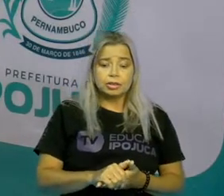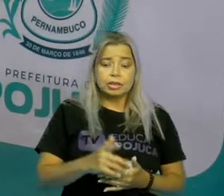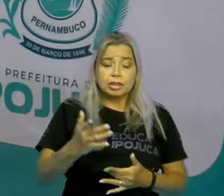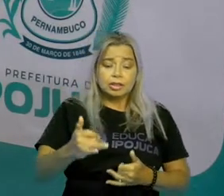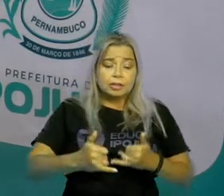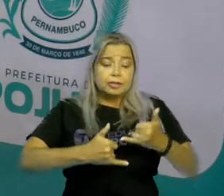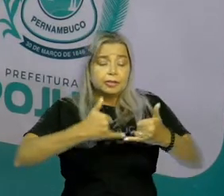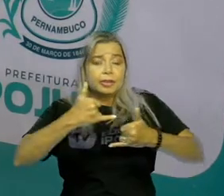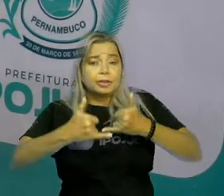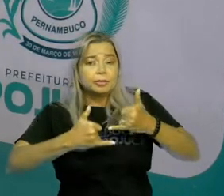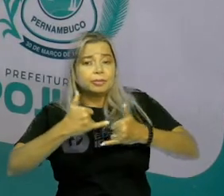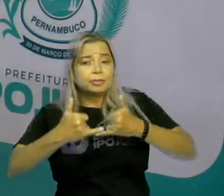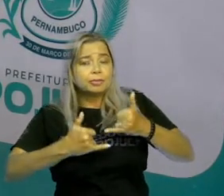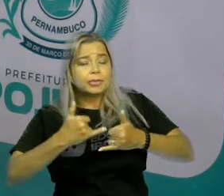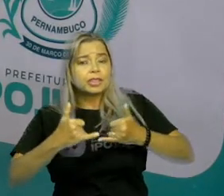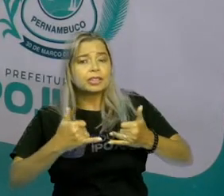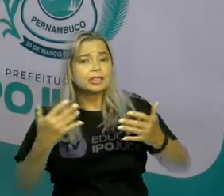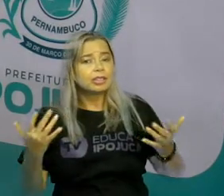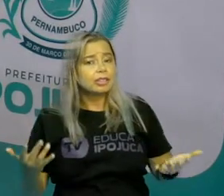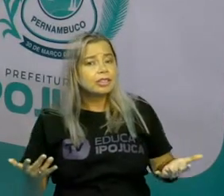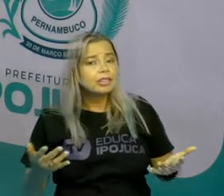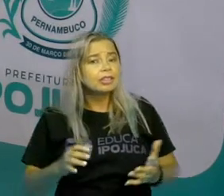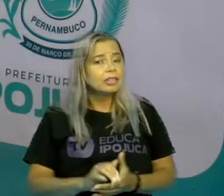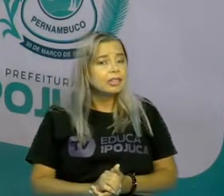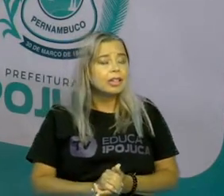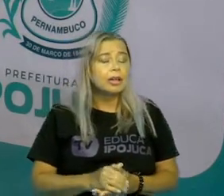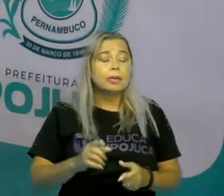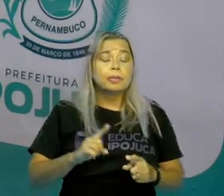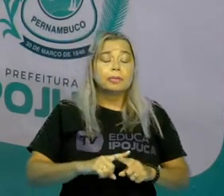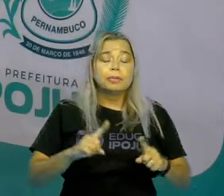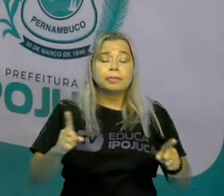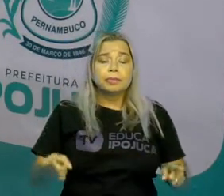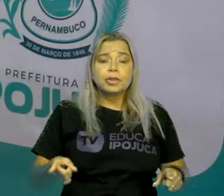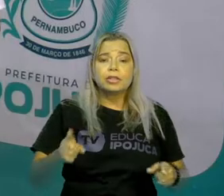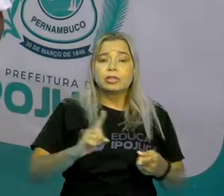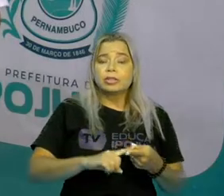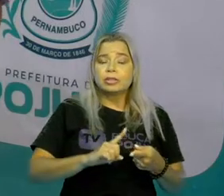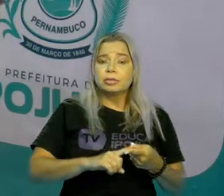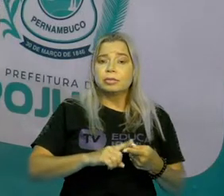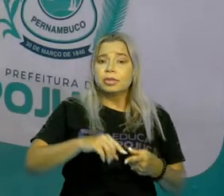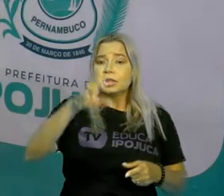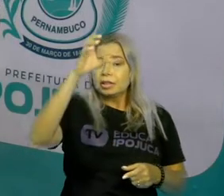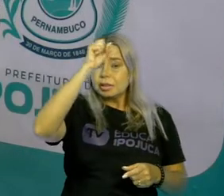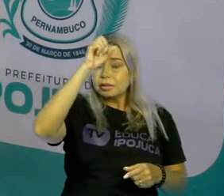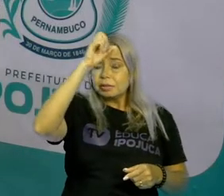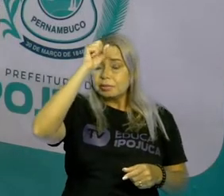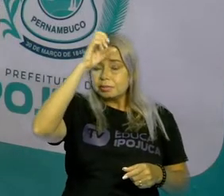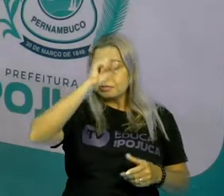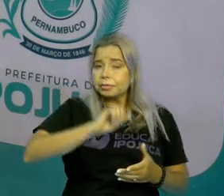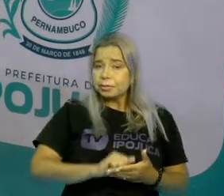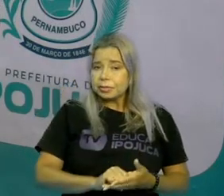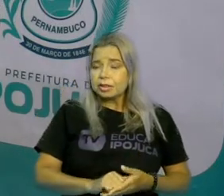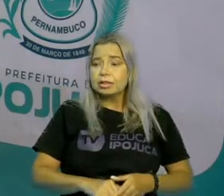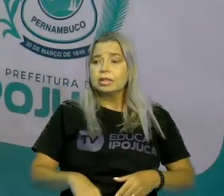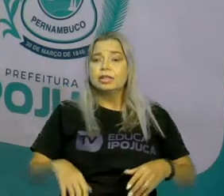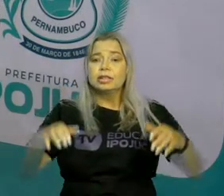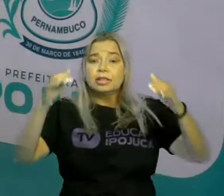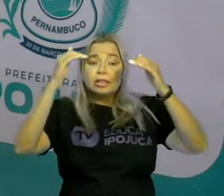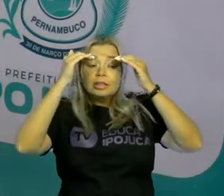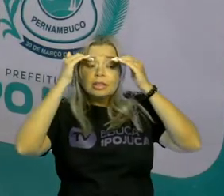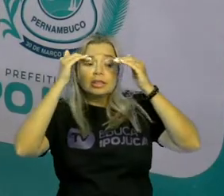gente interage com pessoas, o que é que a gente aprende? A gente aprende que existem regras, que existe respeito